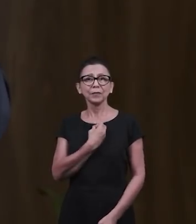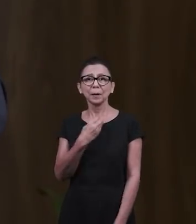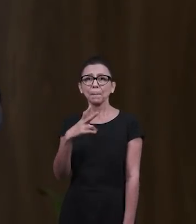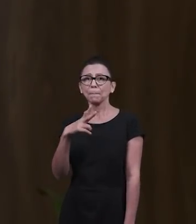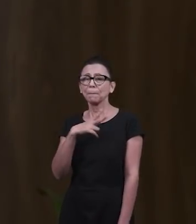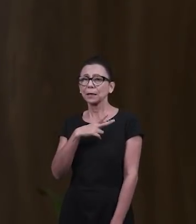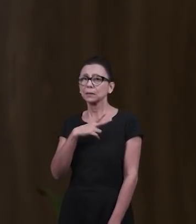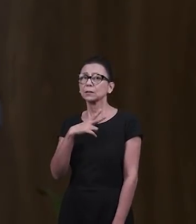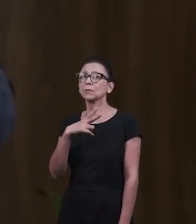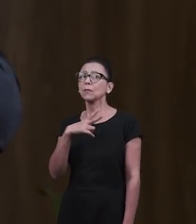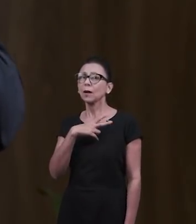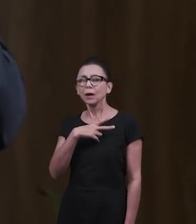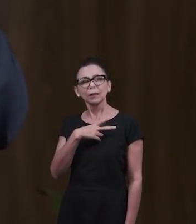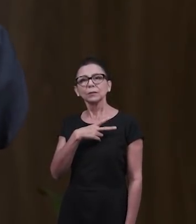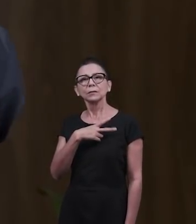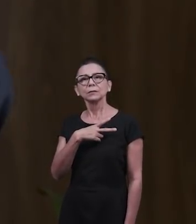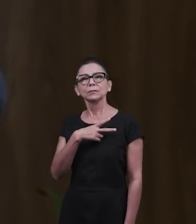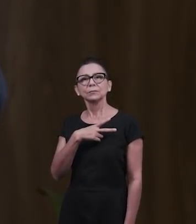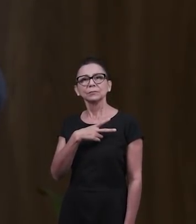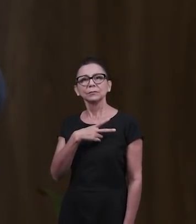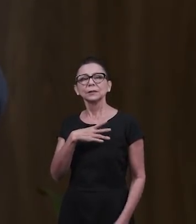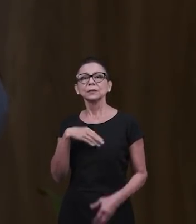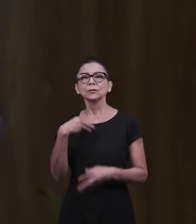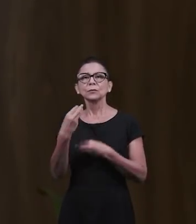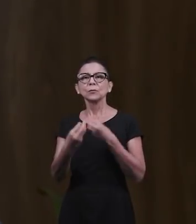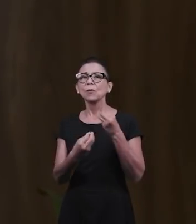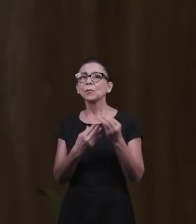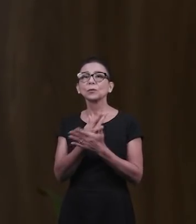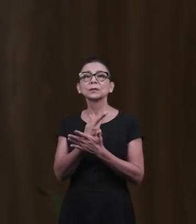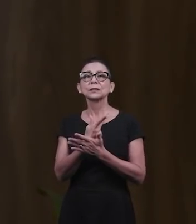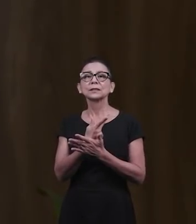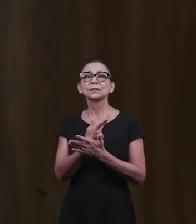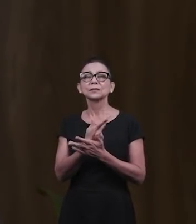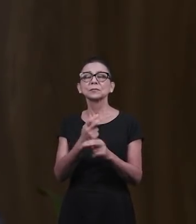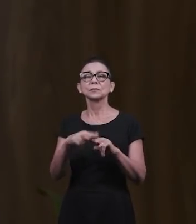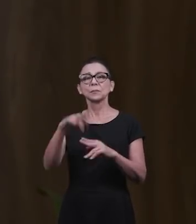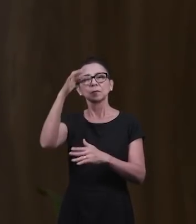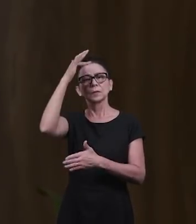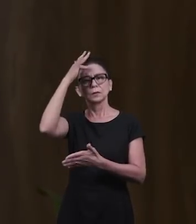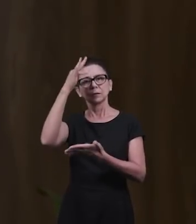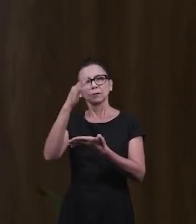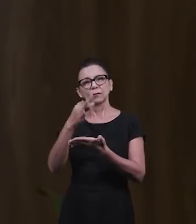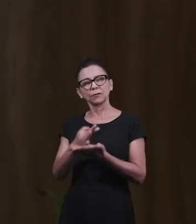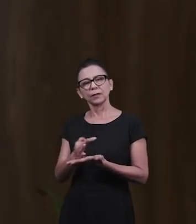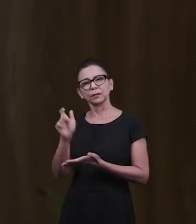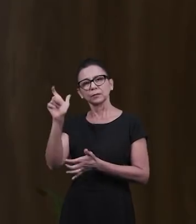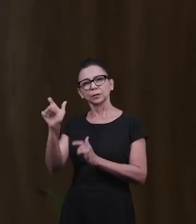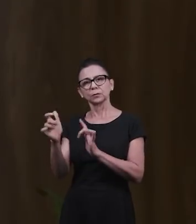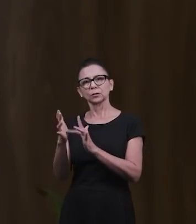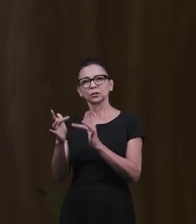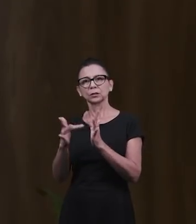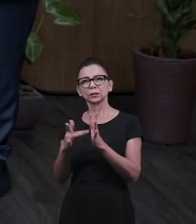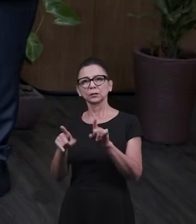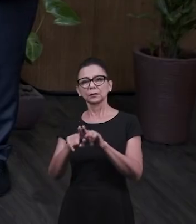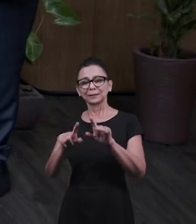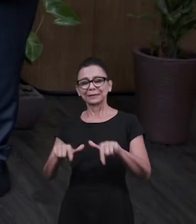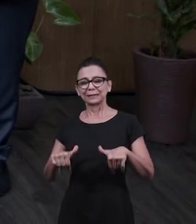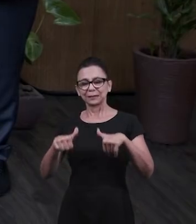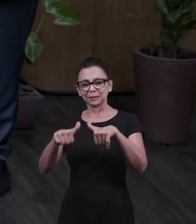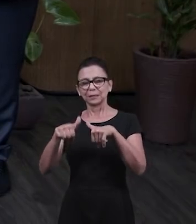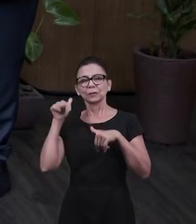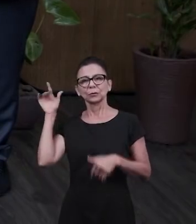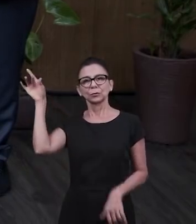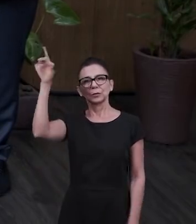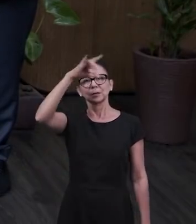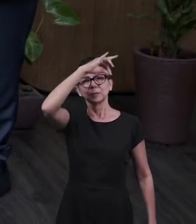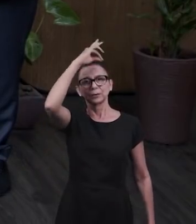é feito através da fé em Jesus e da ação do Espírito Santo. É o texto de Mateus